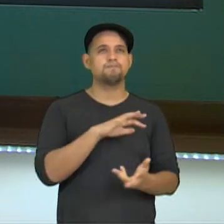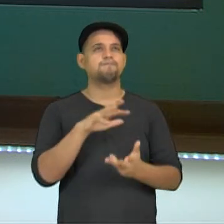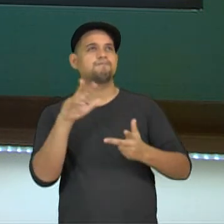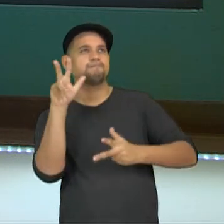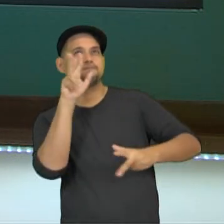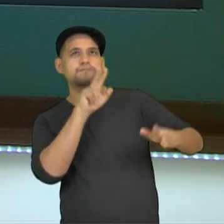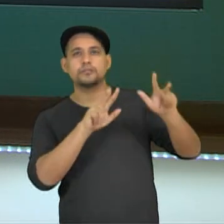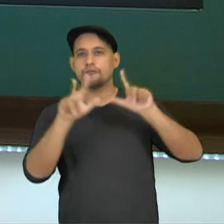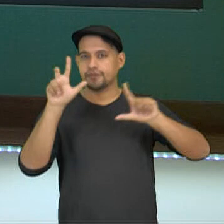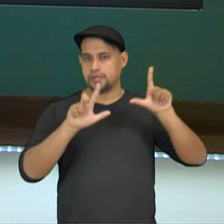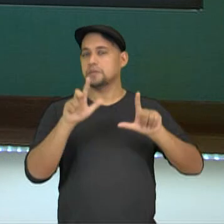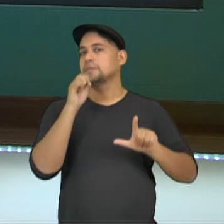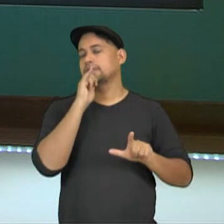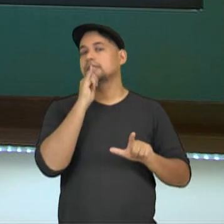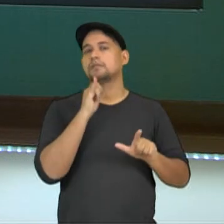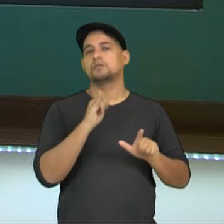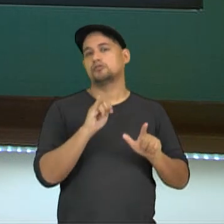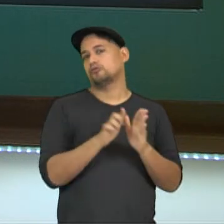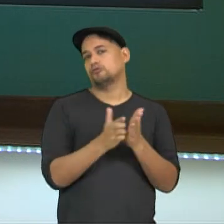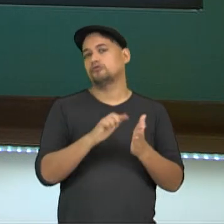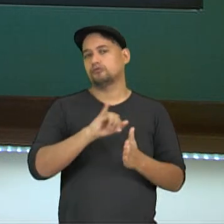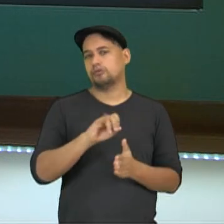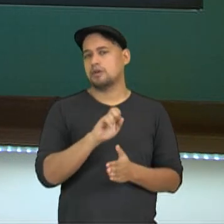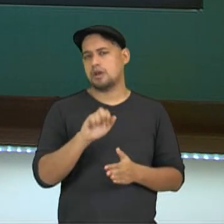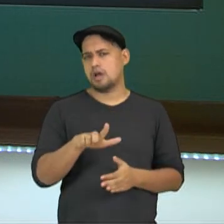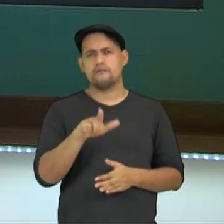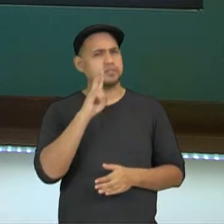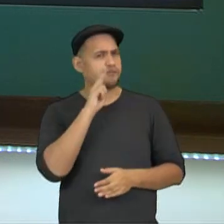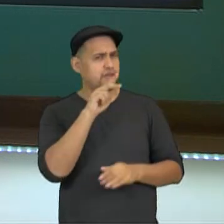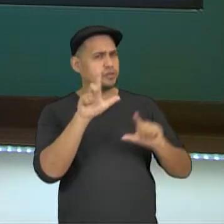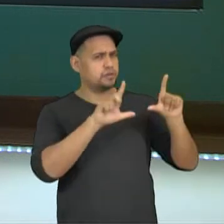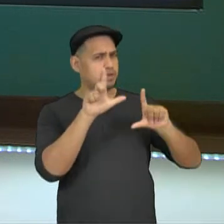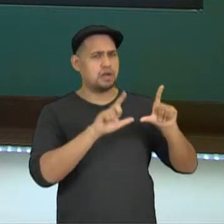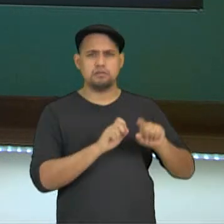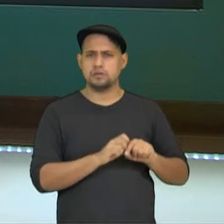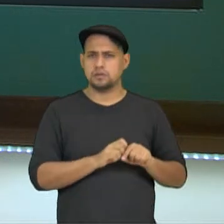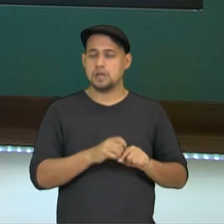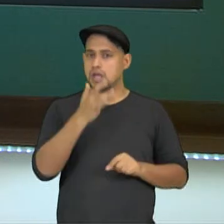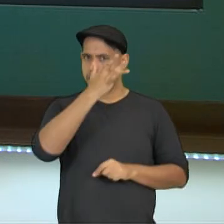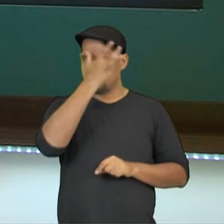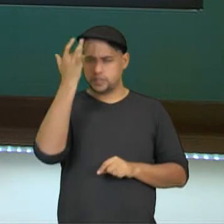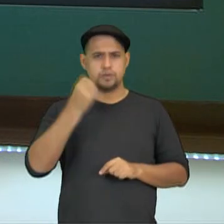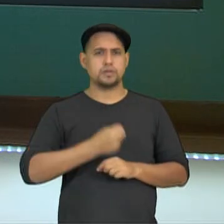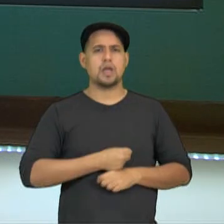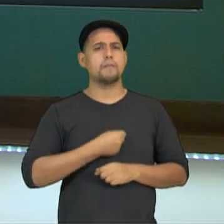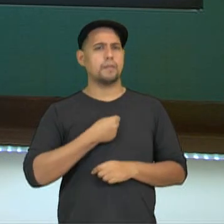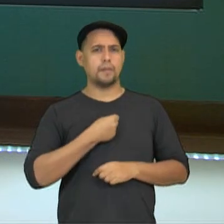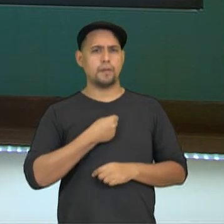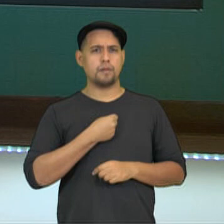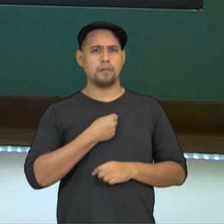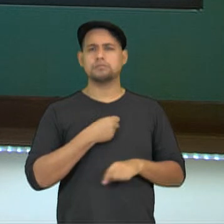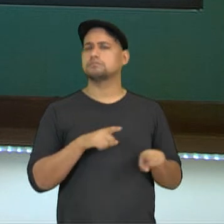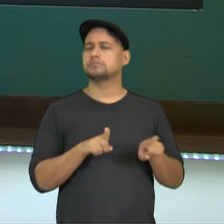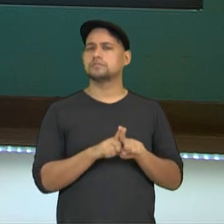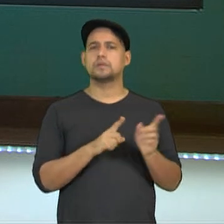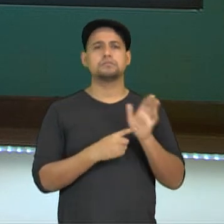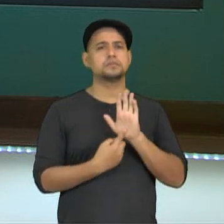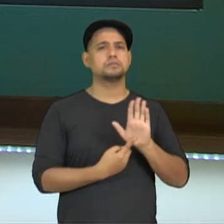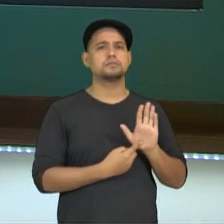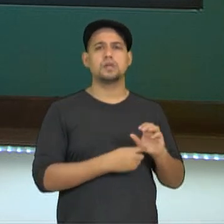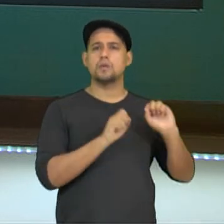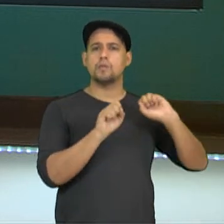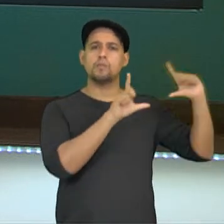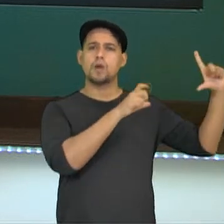por exemplo, um telejornal. Você assiste ao telejornal, o apresentador, ele vai ali apresentar